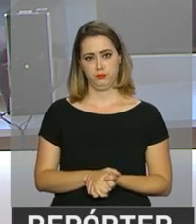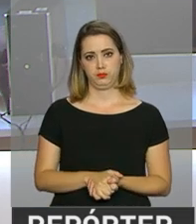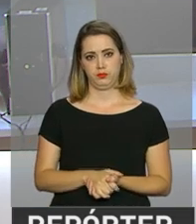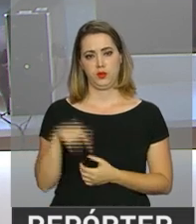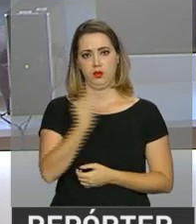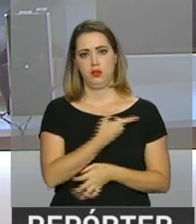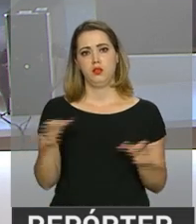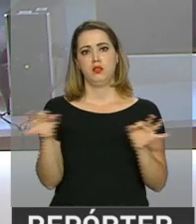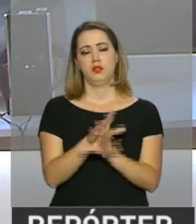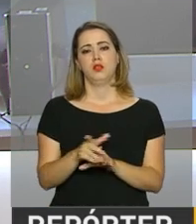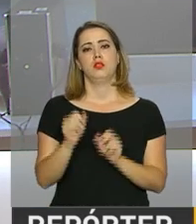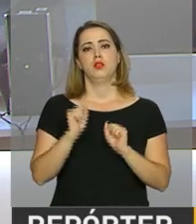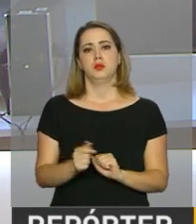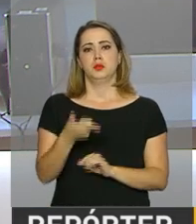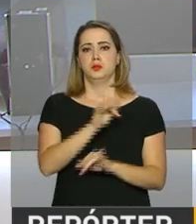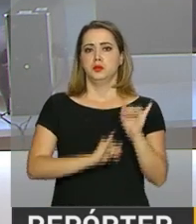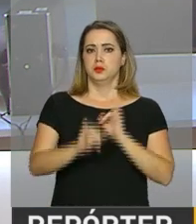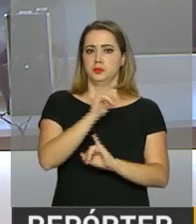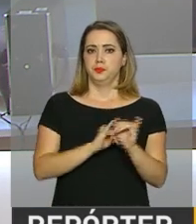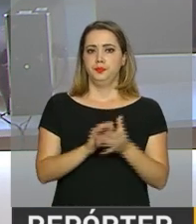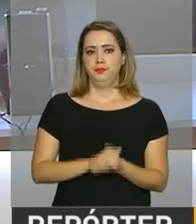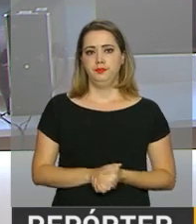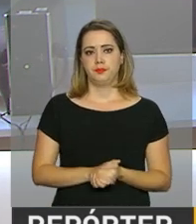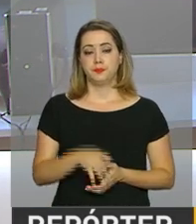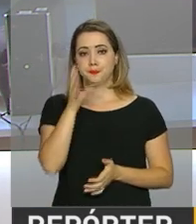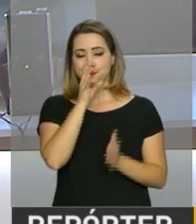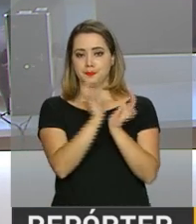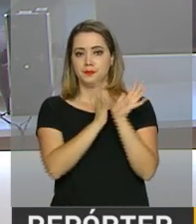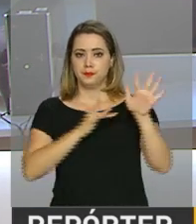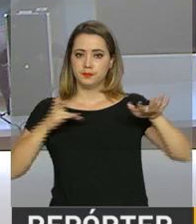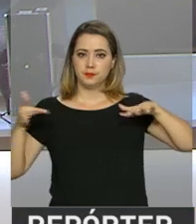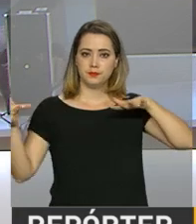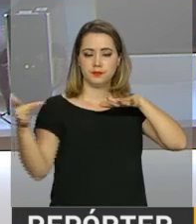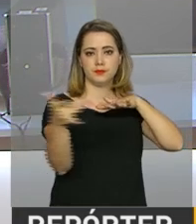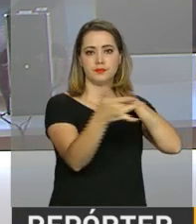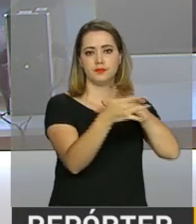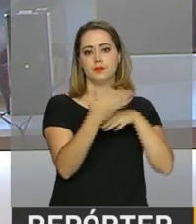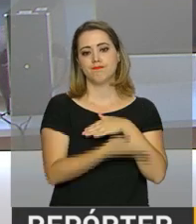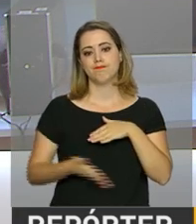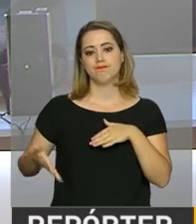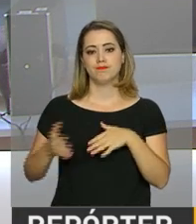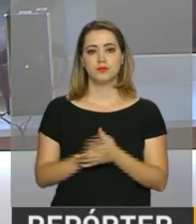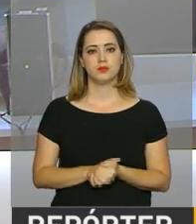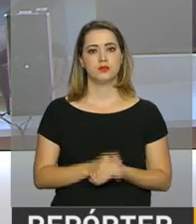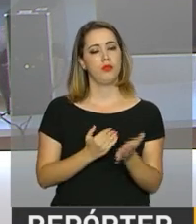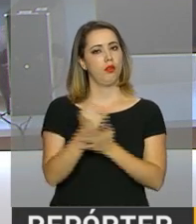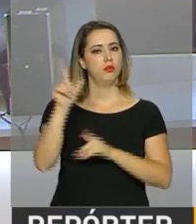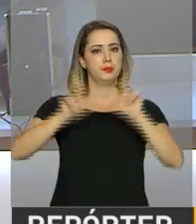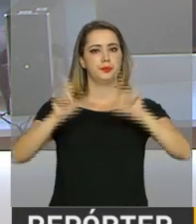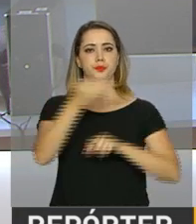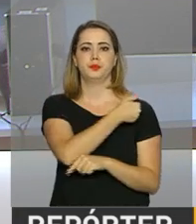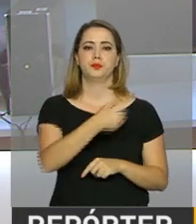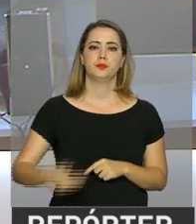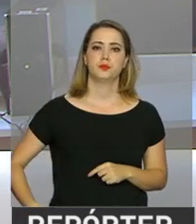aqui e podemos voltar a qualquer momento com outras informações acompanhem as novidades também Pelas nossas redes sociais e continue com a